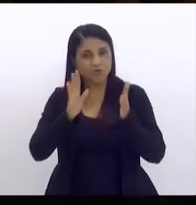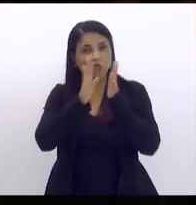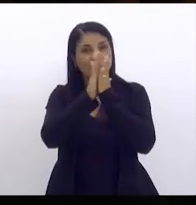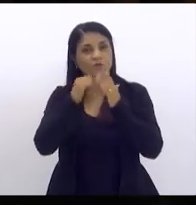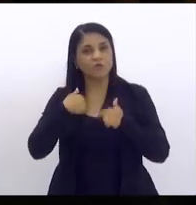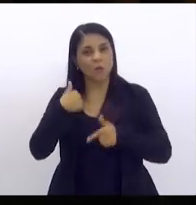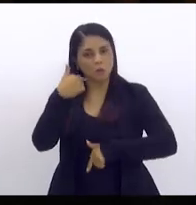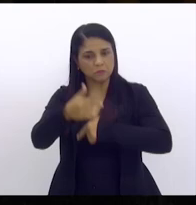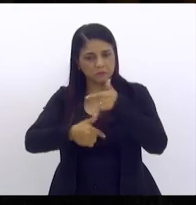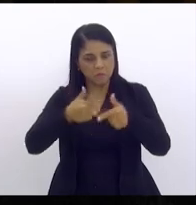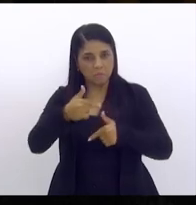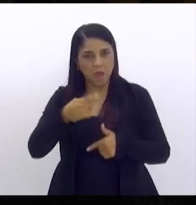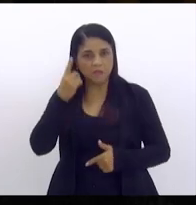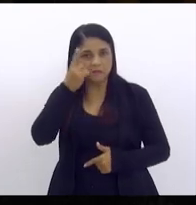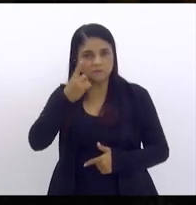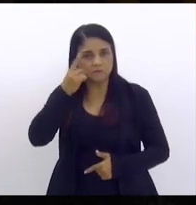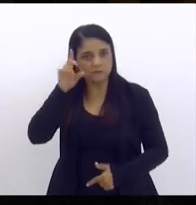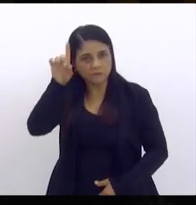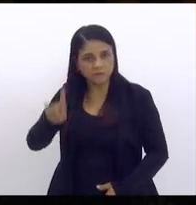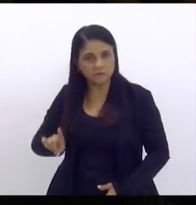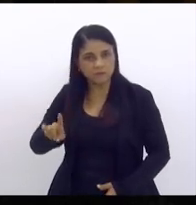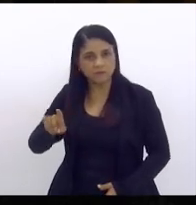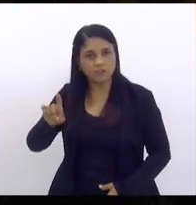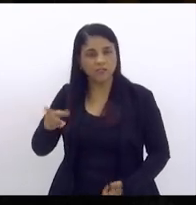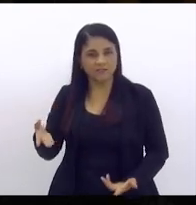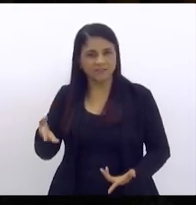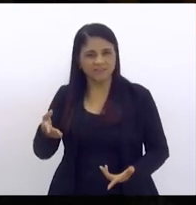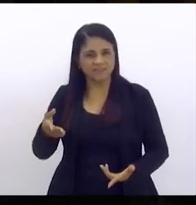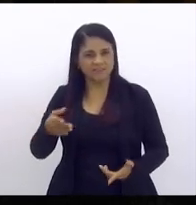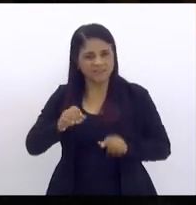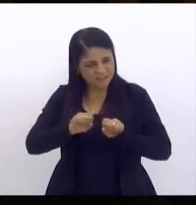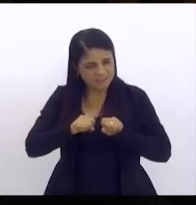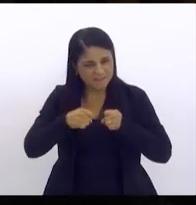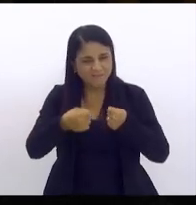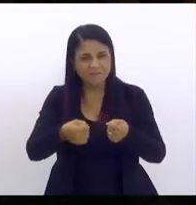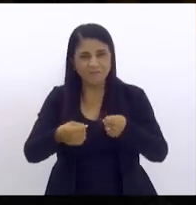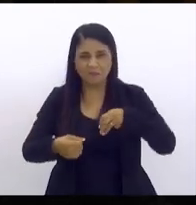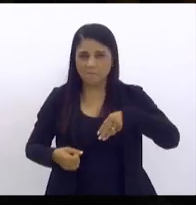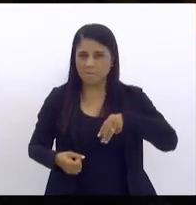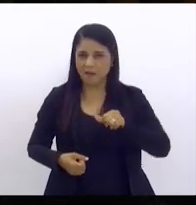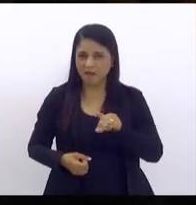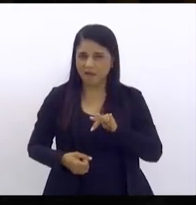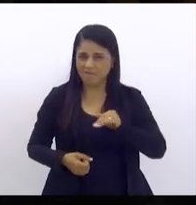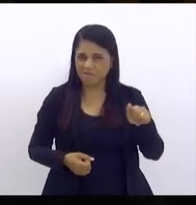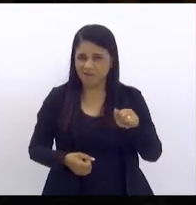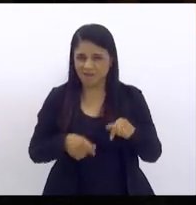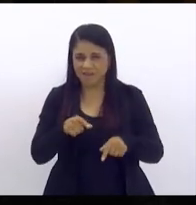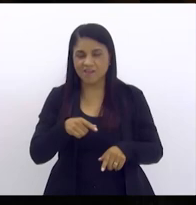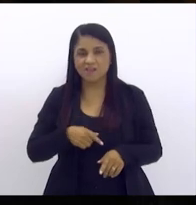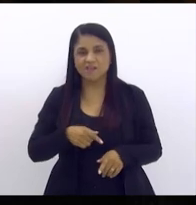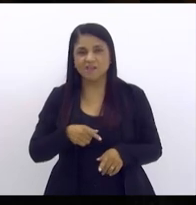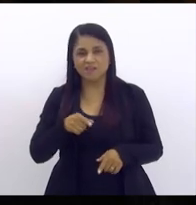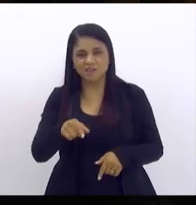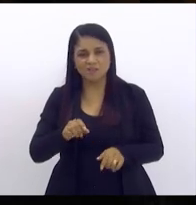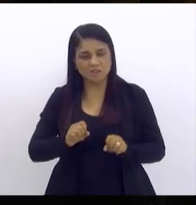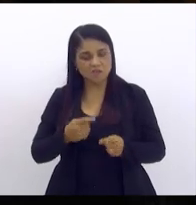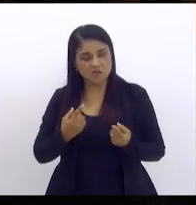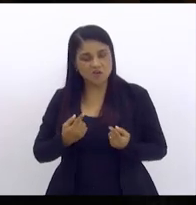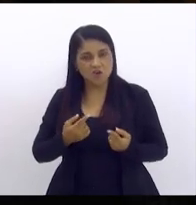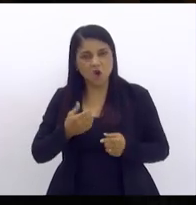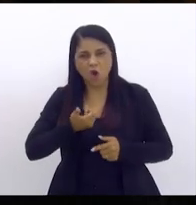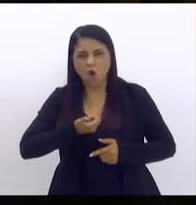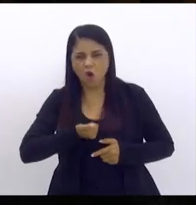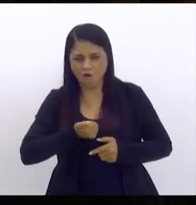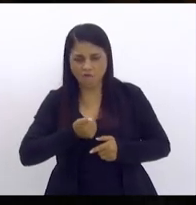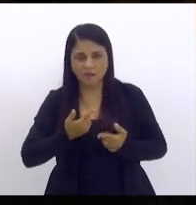estava fazendo, defendendo a máfia e defendendo o servidor que age covardemente contra você, cidadão do Rio de